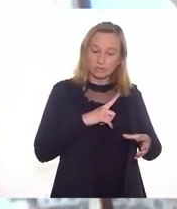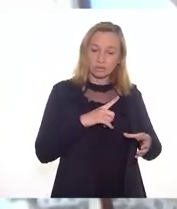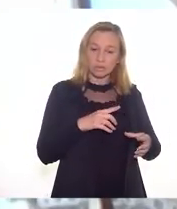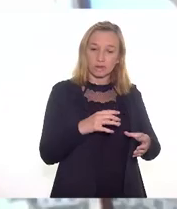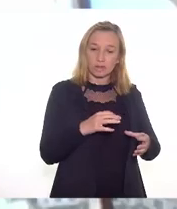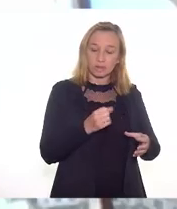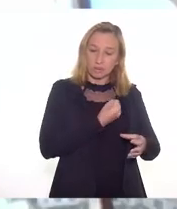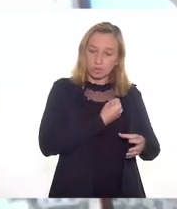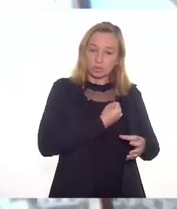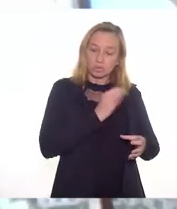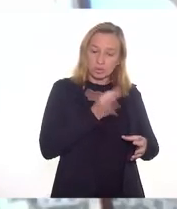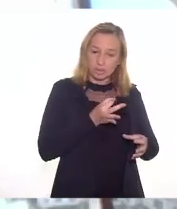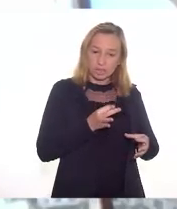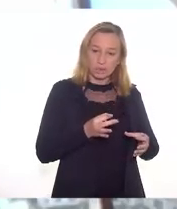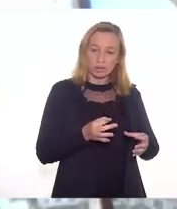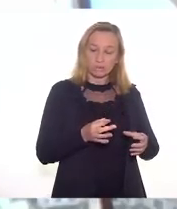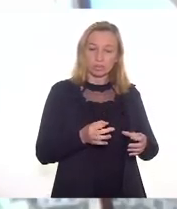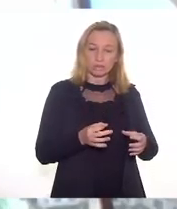organizarão brigadas.